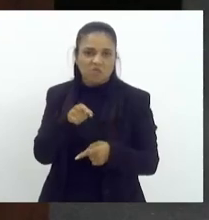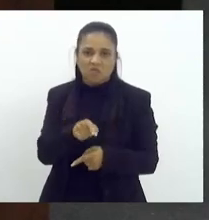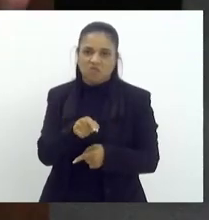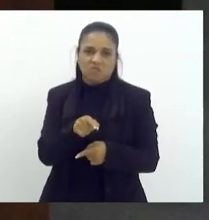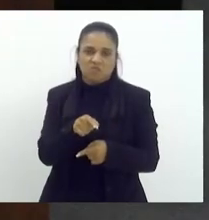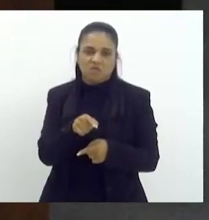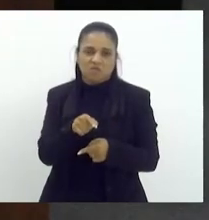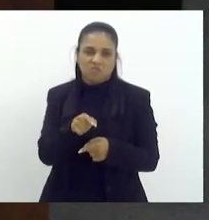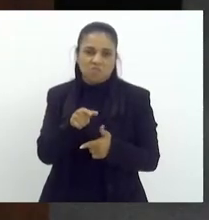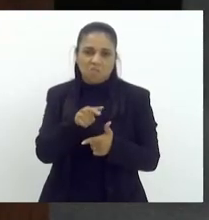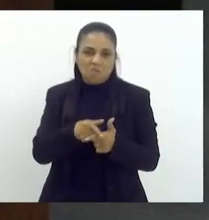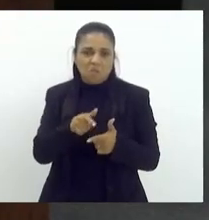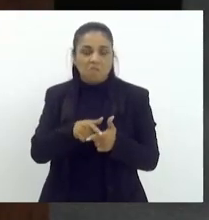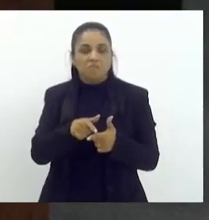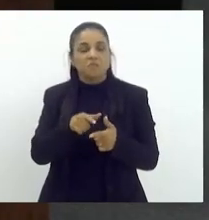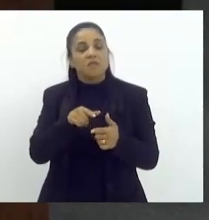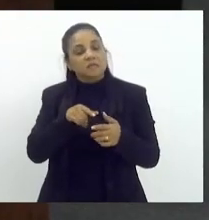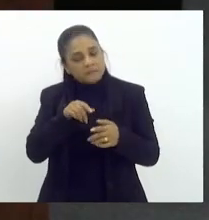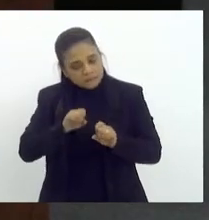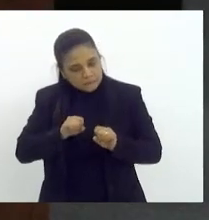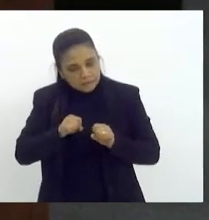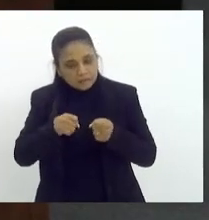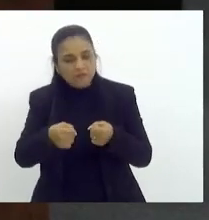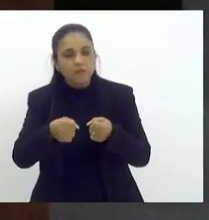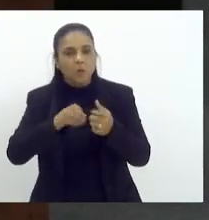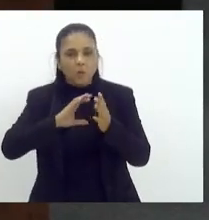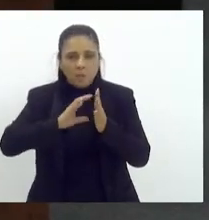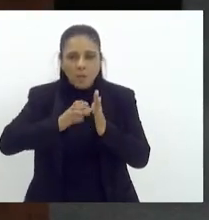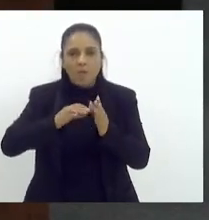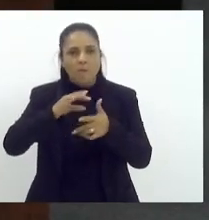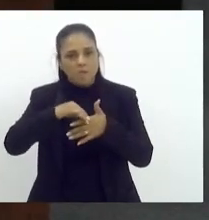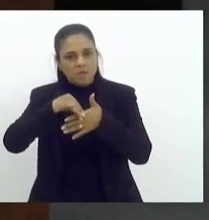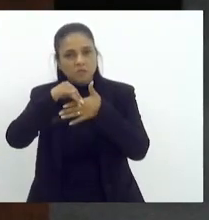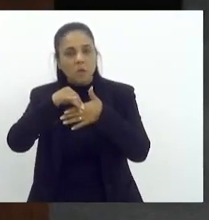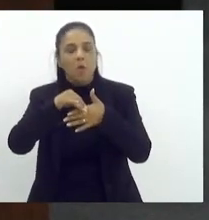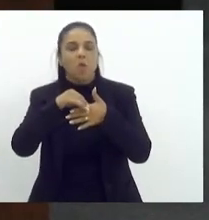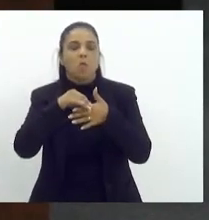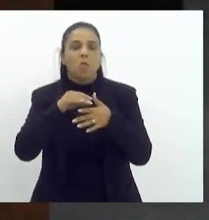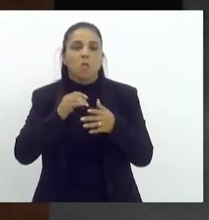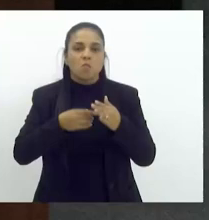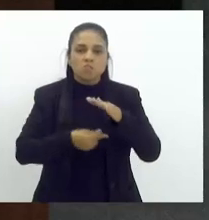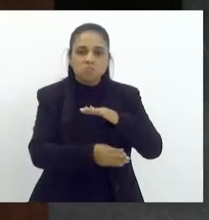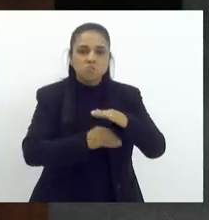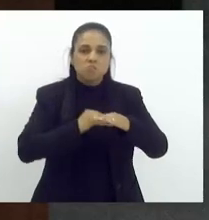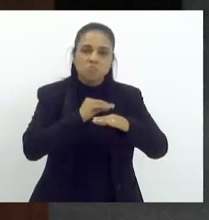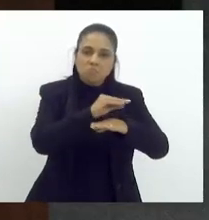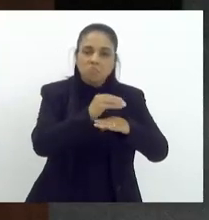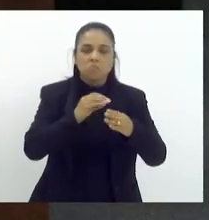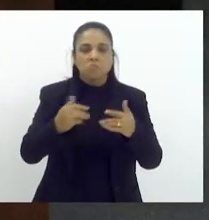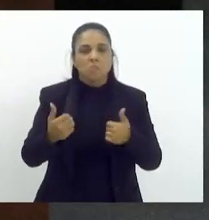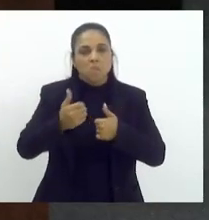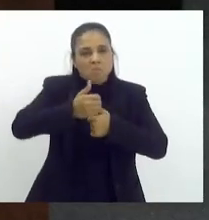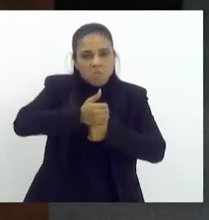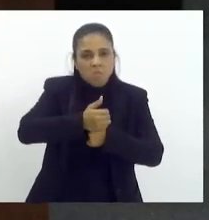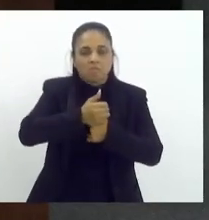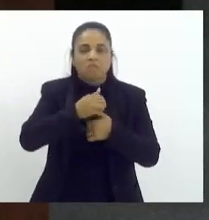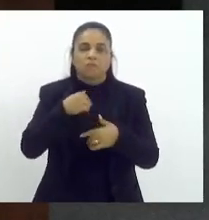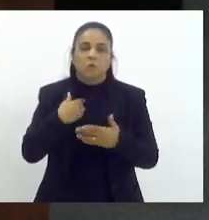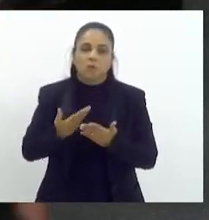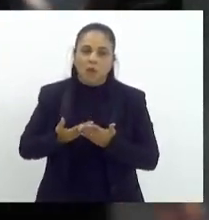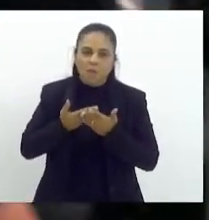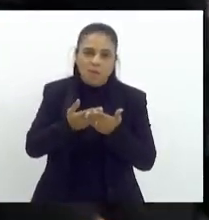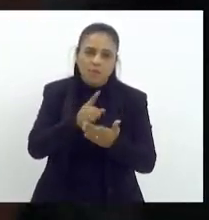defendeu a manutenção de um programa de habitação perante e não falou esse tipo de mentira não aceito mentira o encaminhamento é não Presidente